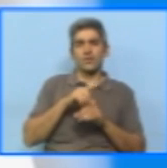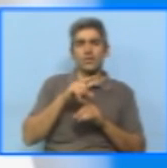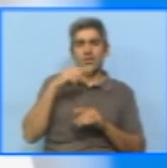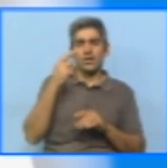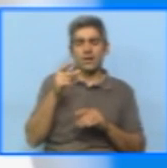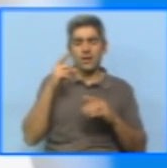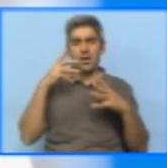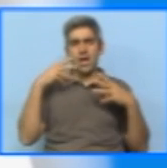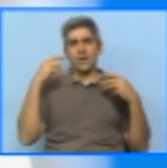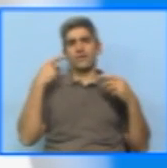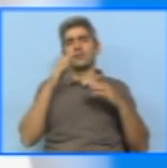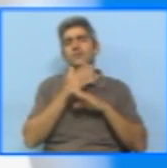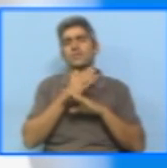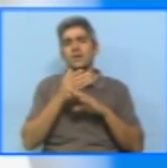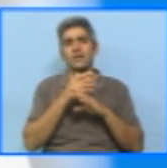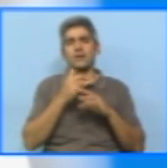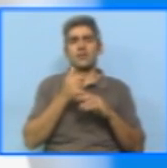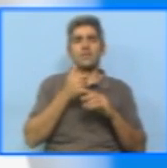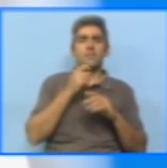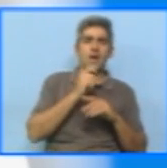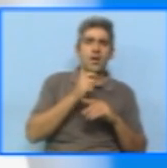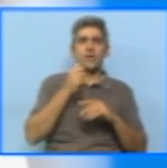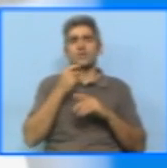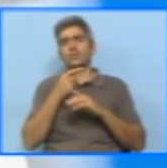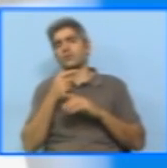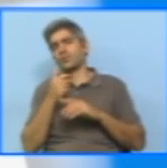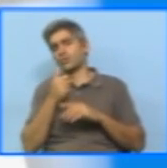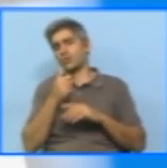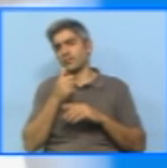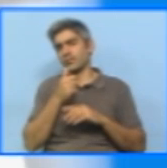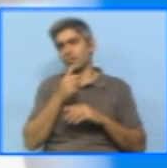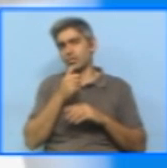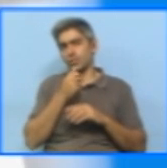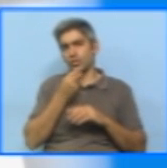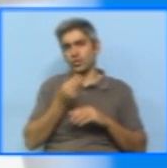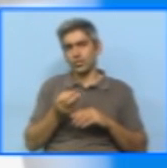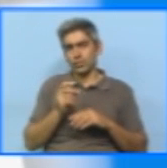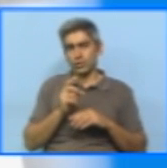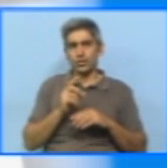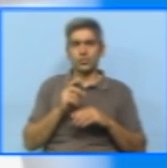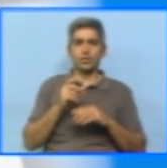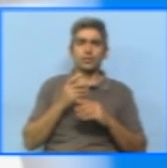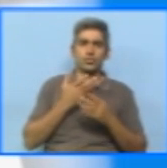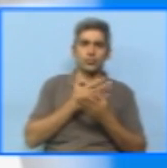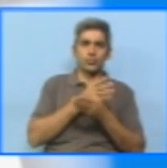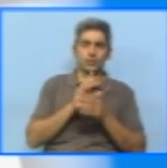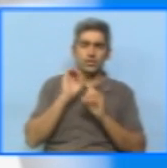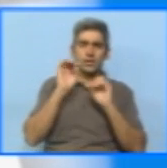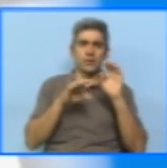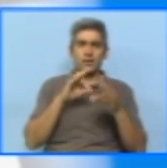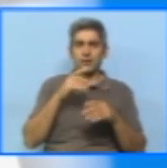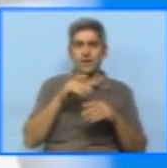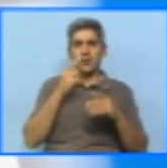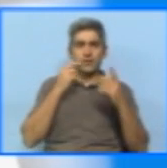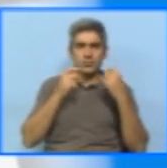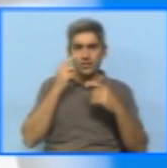anjos sairão a separar os maus do meio dos justos e a lançá-los na fornalha ardente. Aí haverá